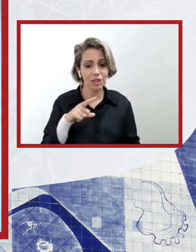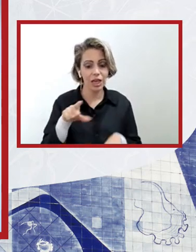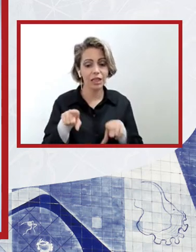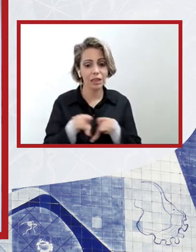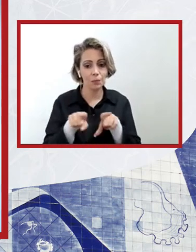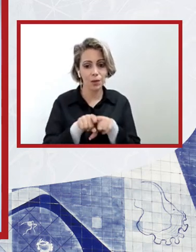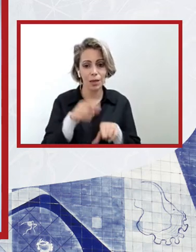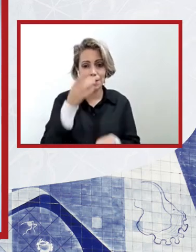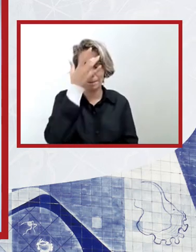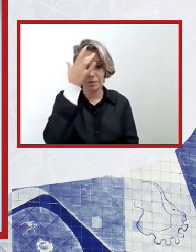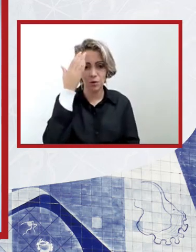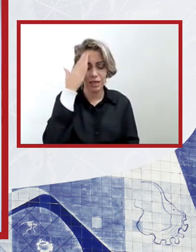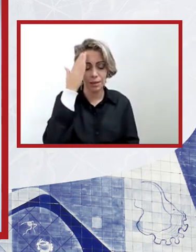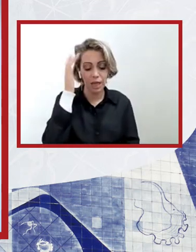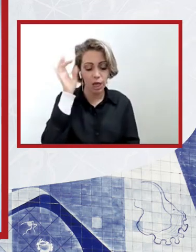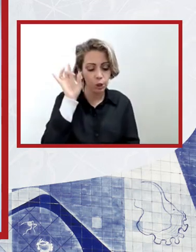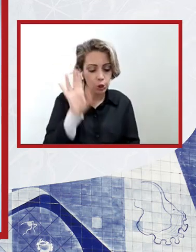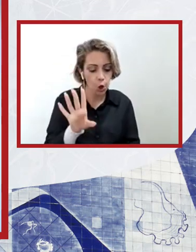DOSVox e